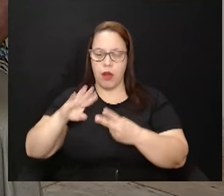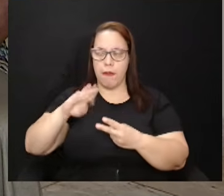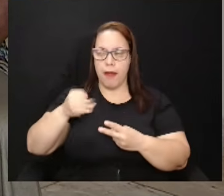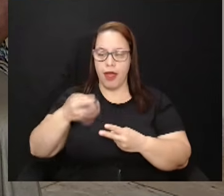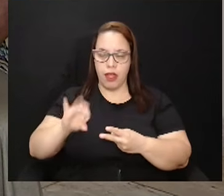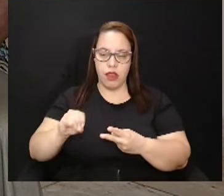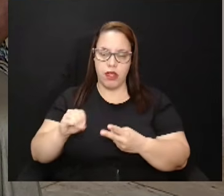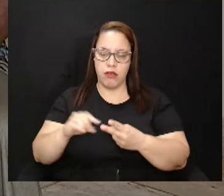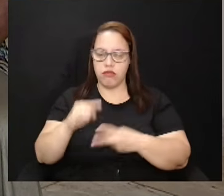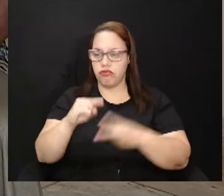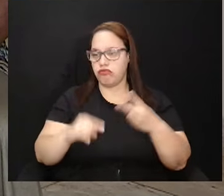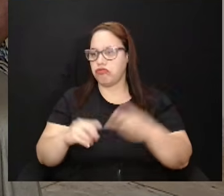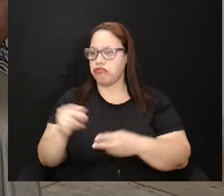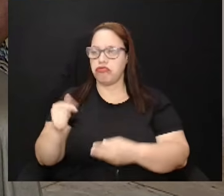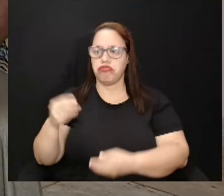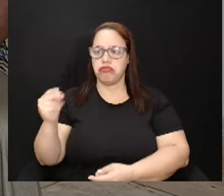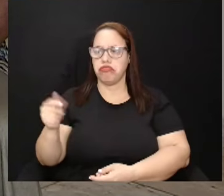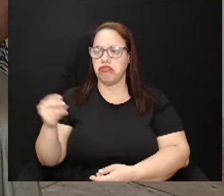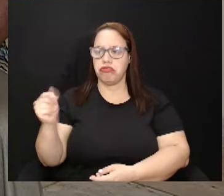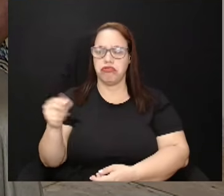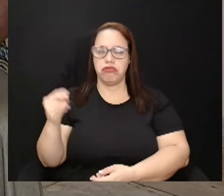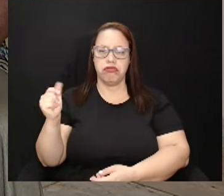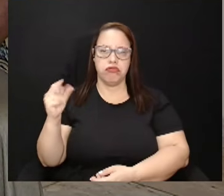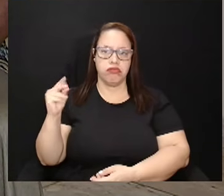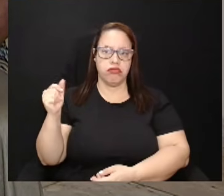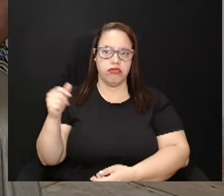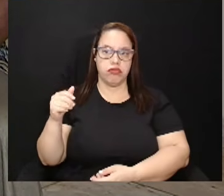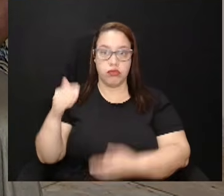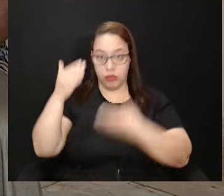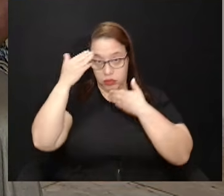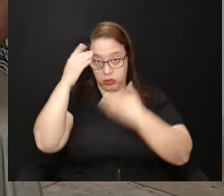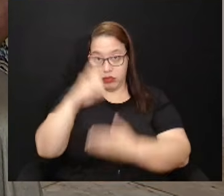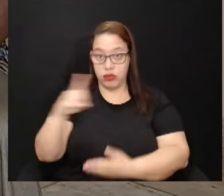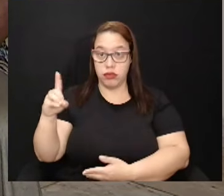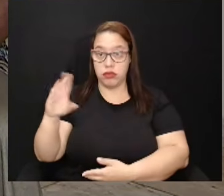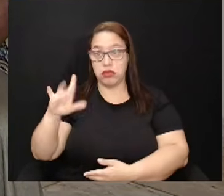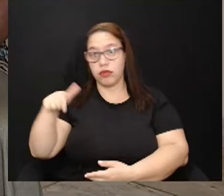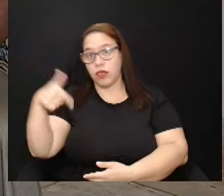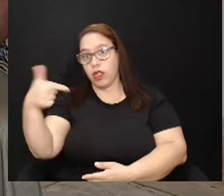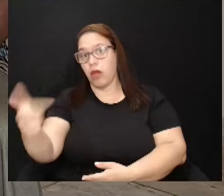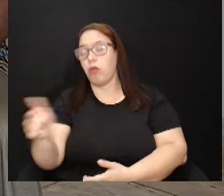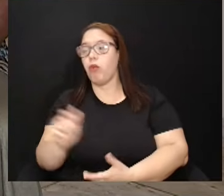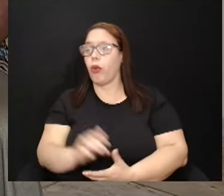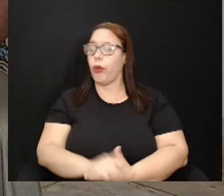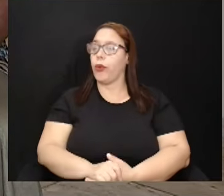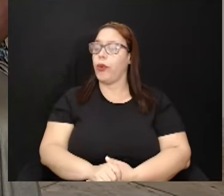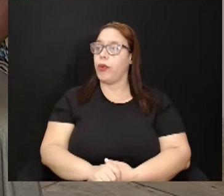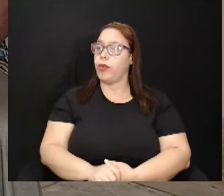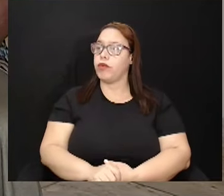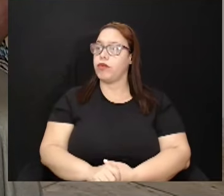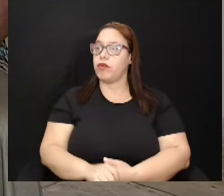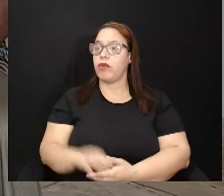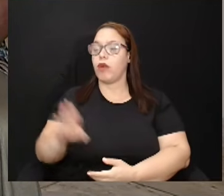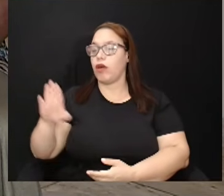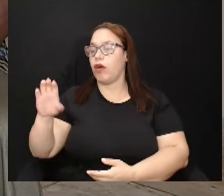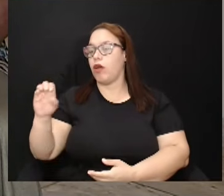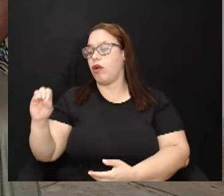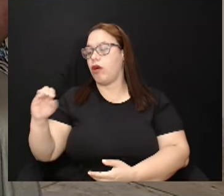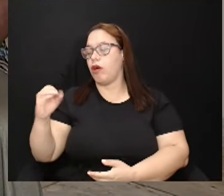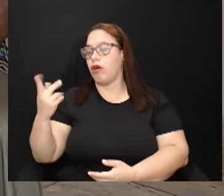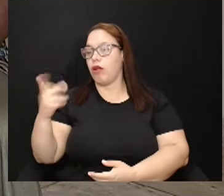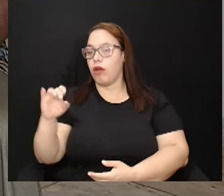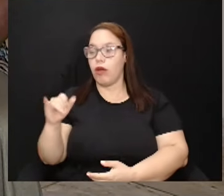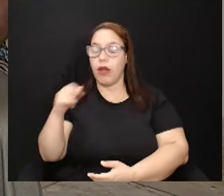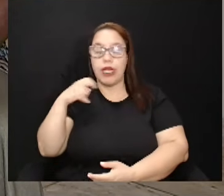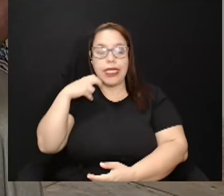de futebol, graças a Deus. Dali a pouquinho, entre Bosch, a timidez, né, que eu era